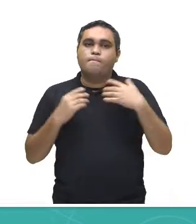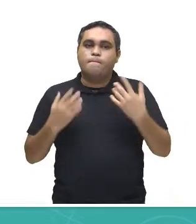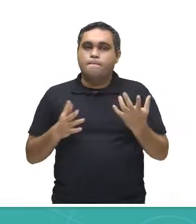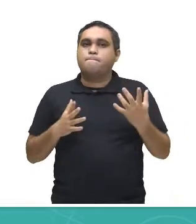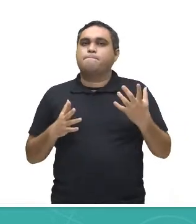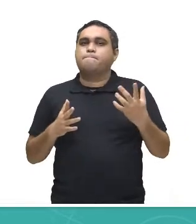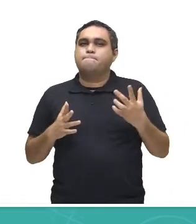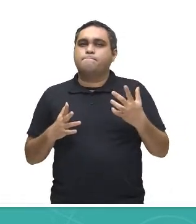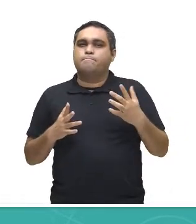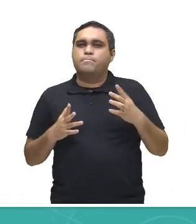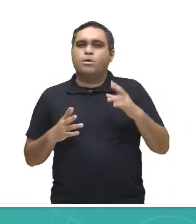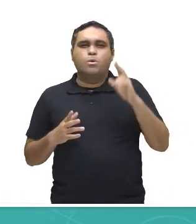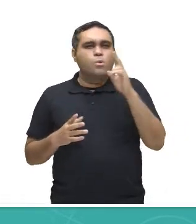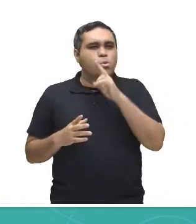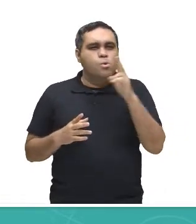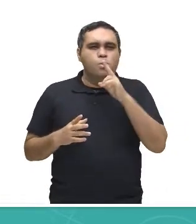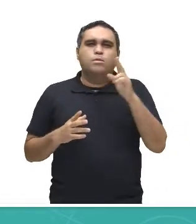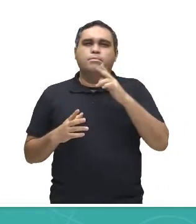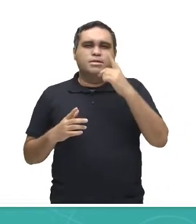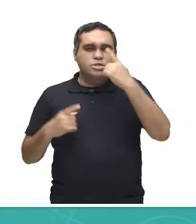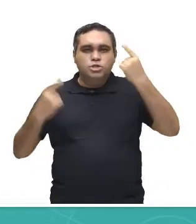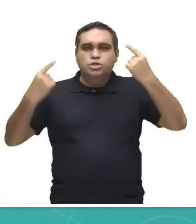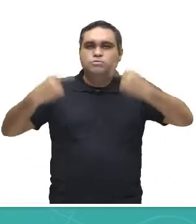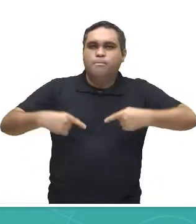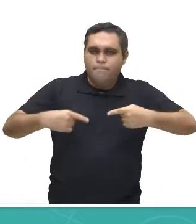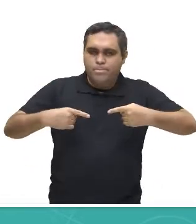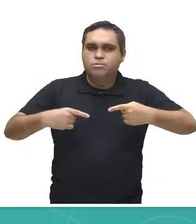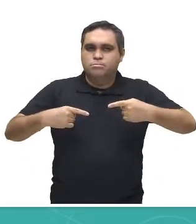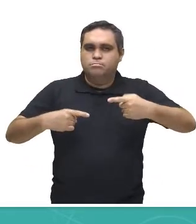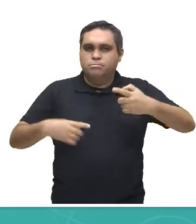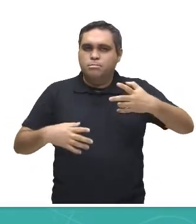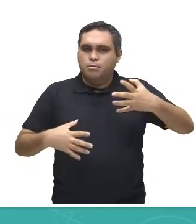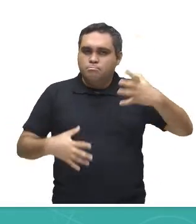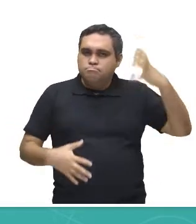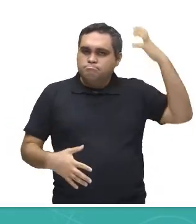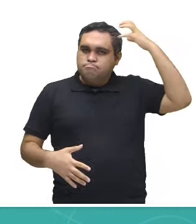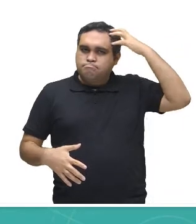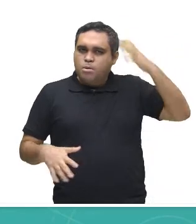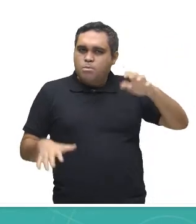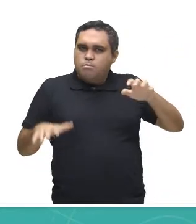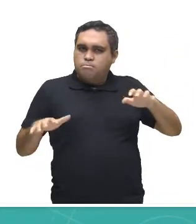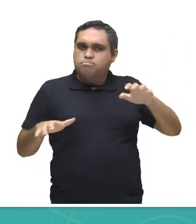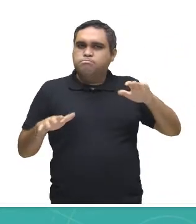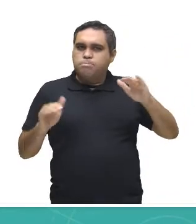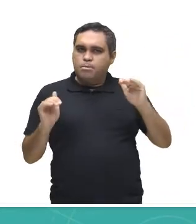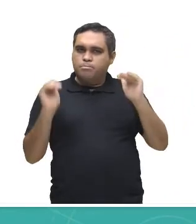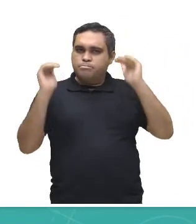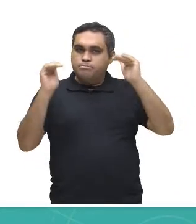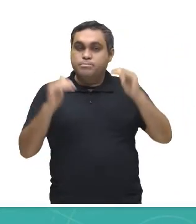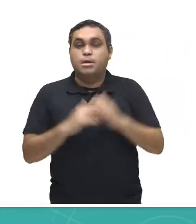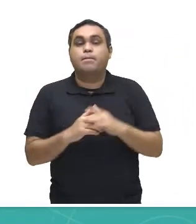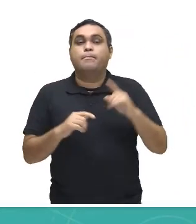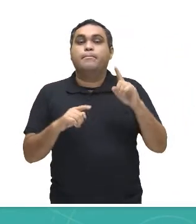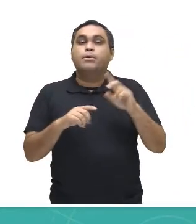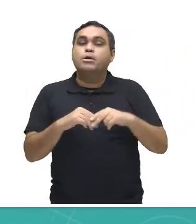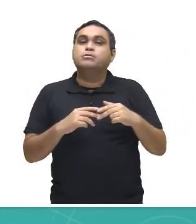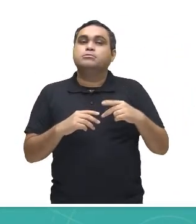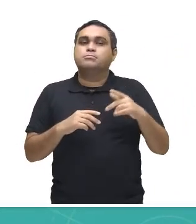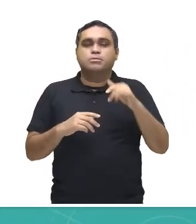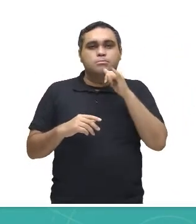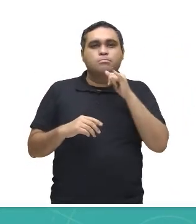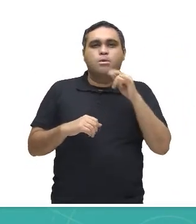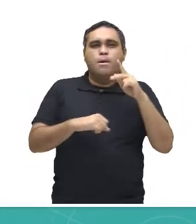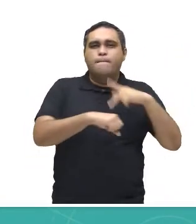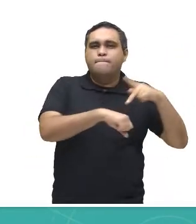se intensificar a partir de 1880, porque as potências da época buscavam matéria-prima como